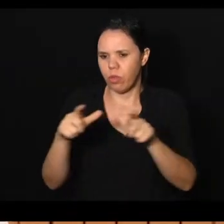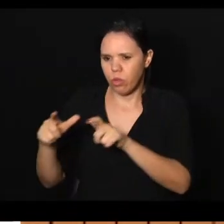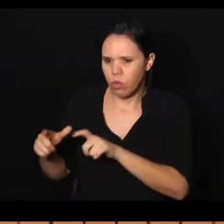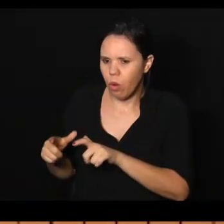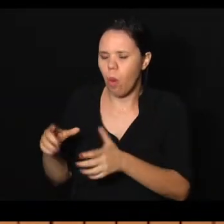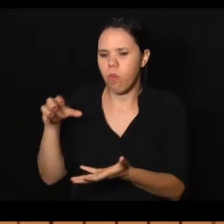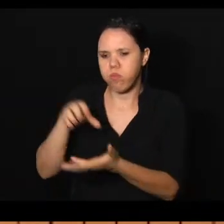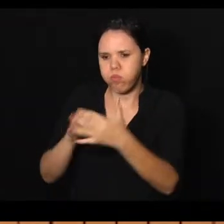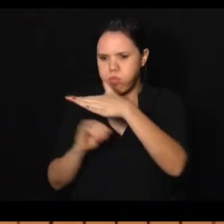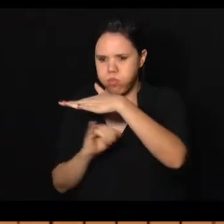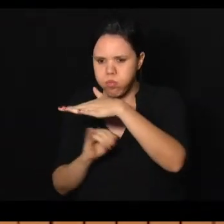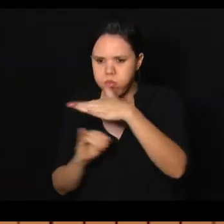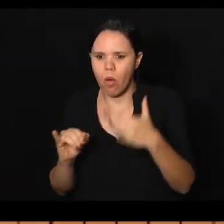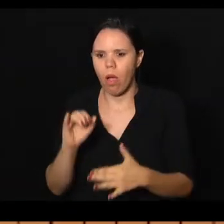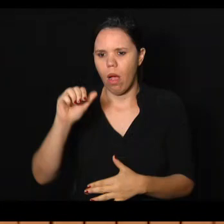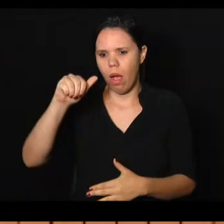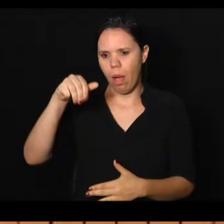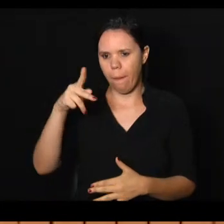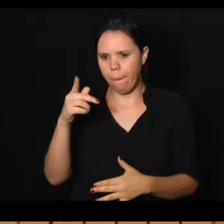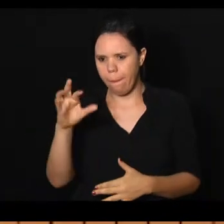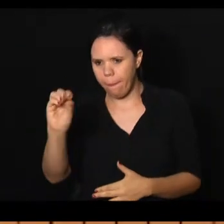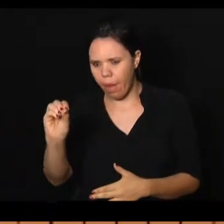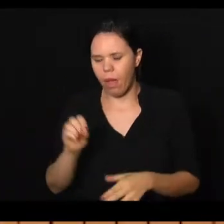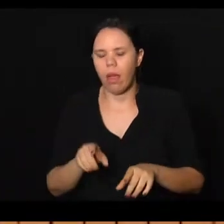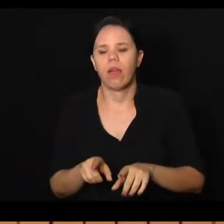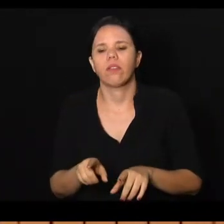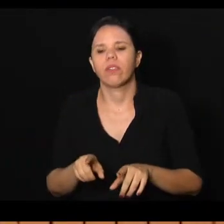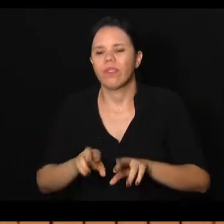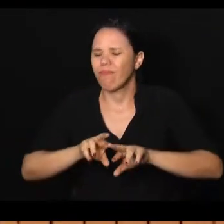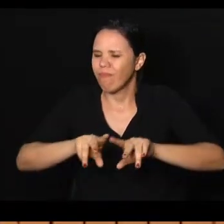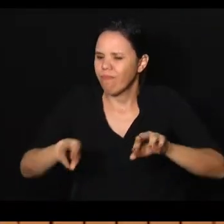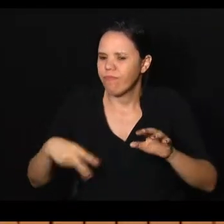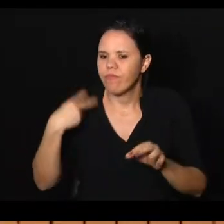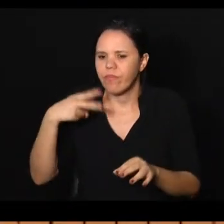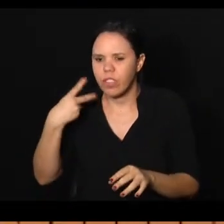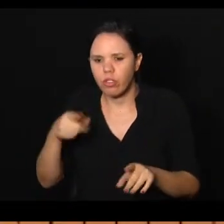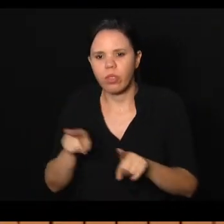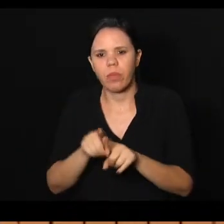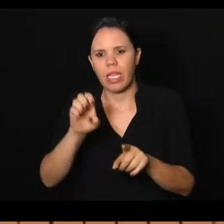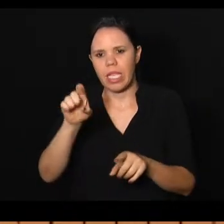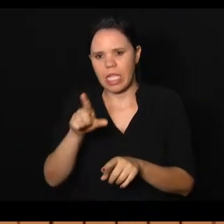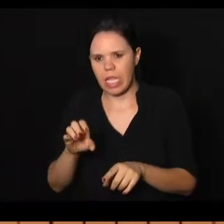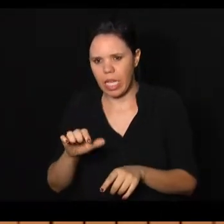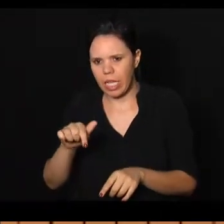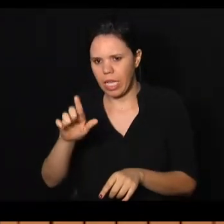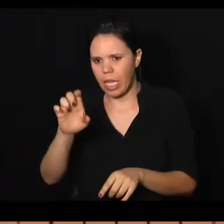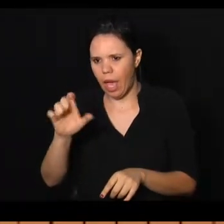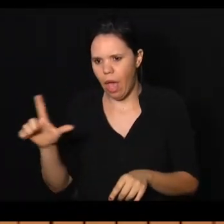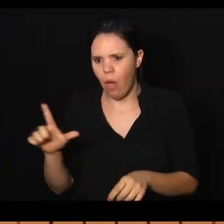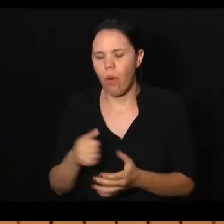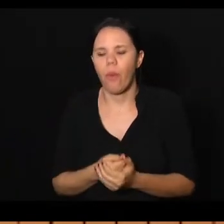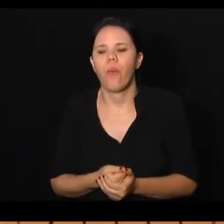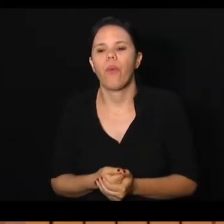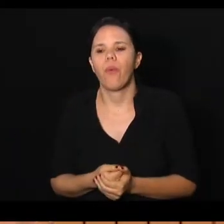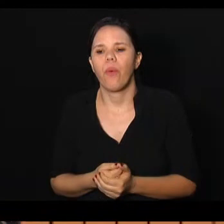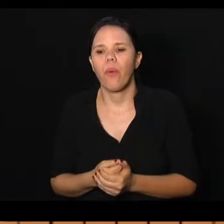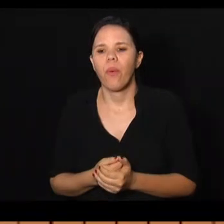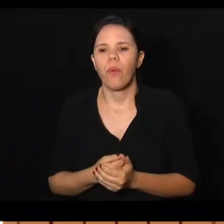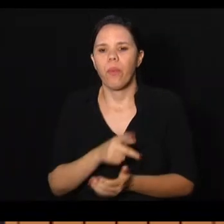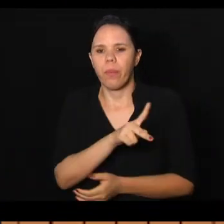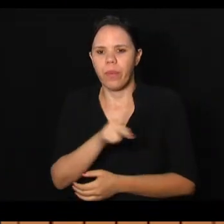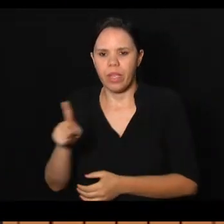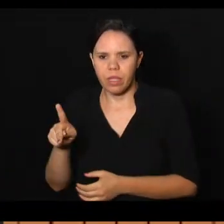de Amparo, o nobre vereador Ezequiel Pereira dos Santos, presidente da Câmara Municipal